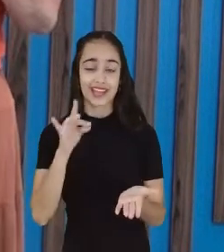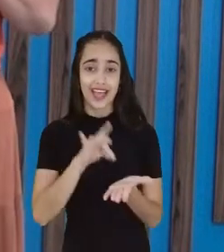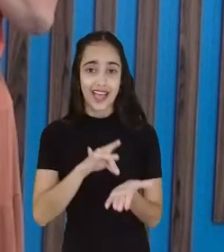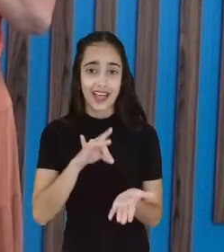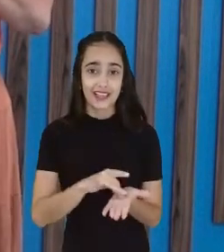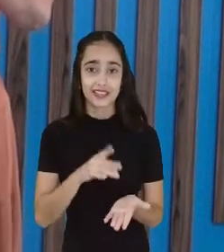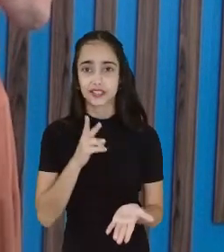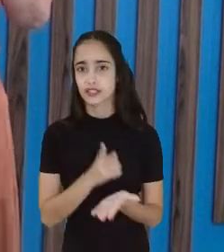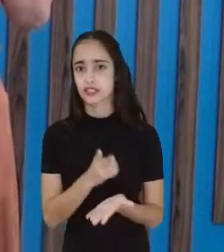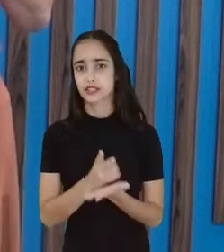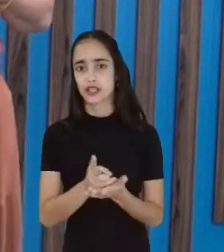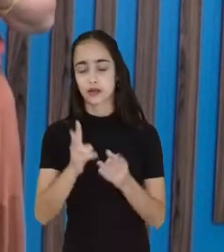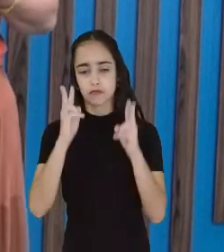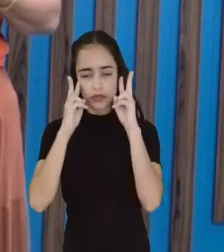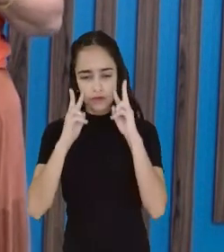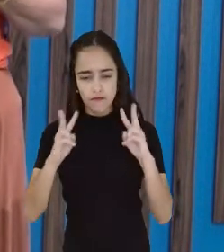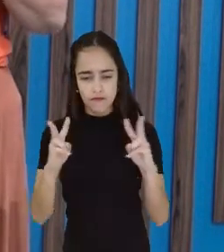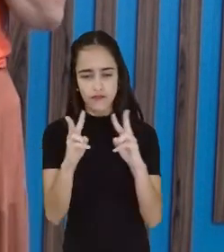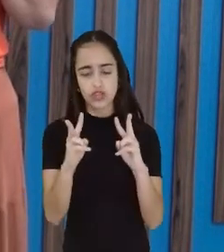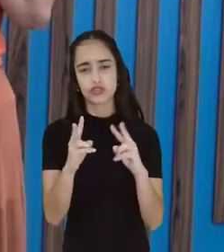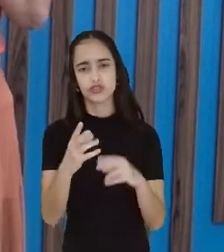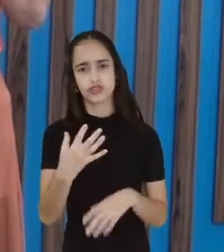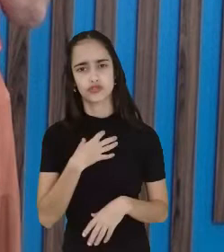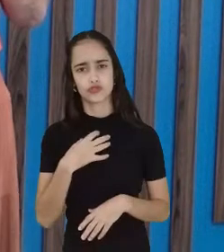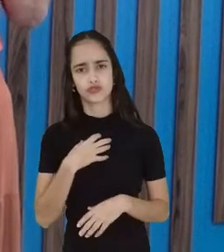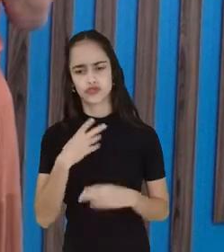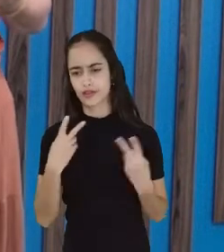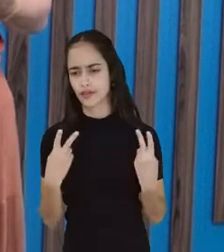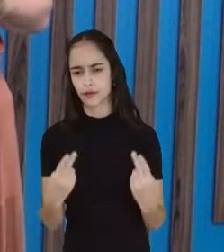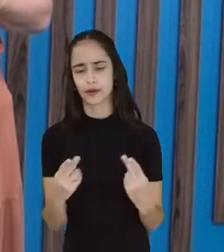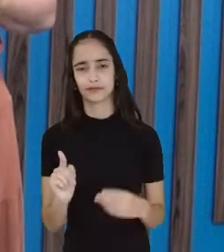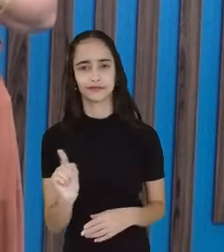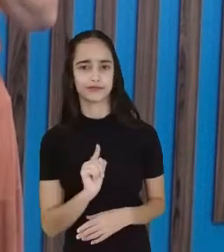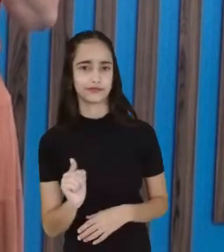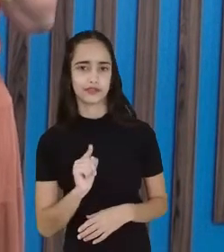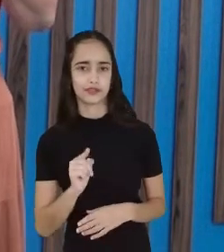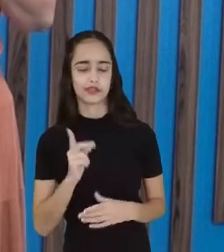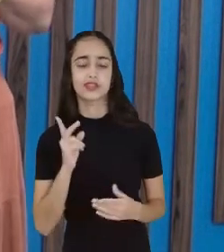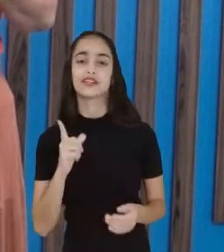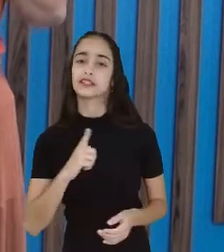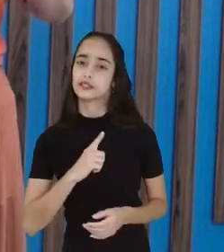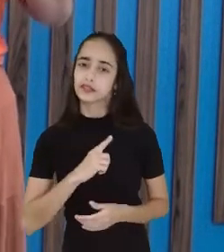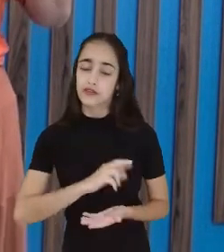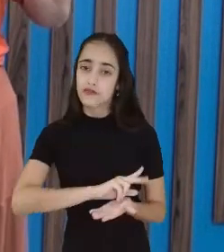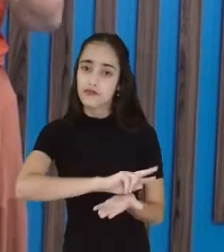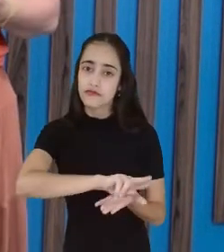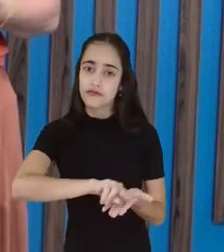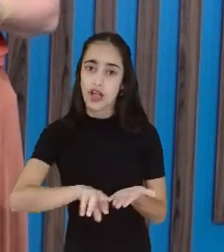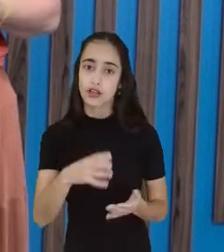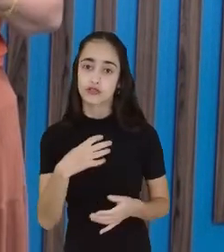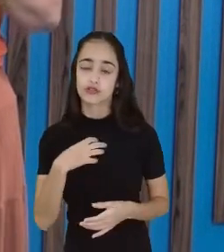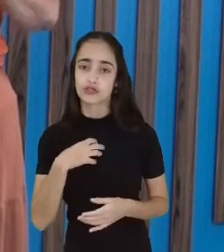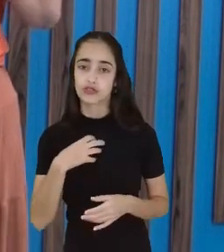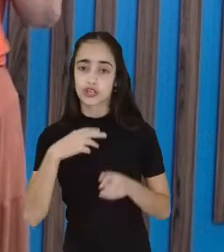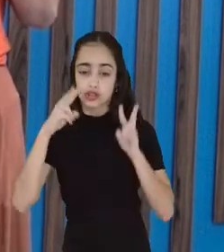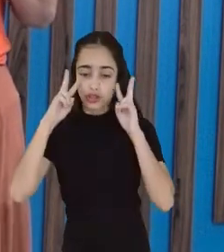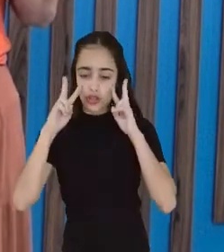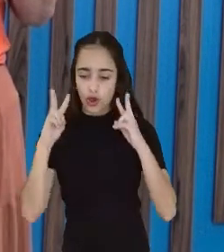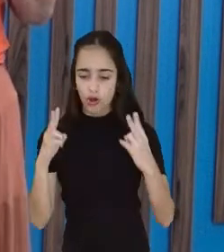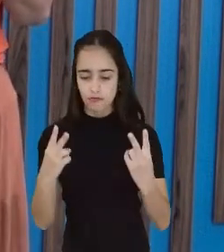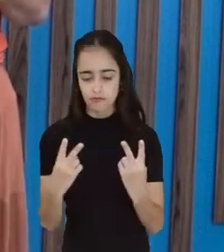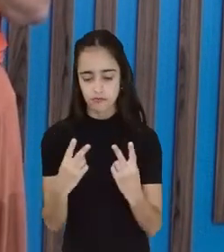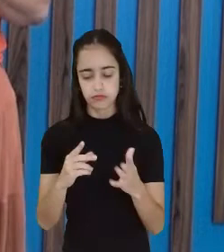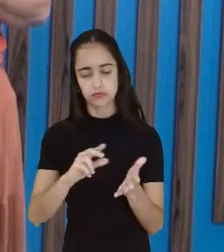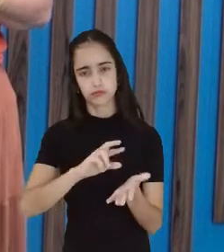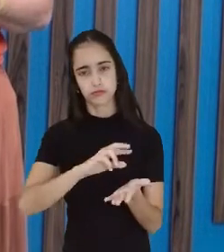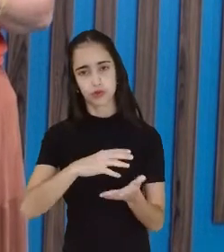sempre vista da mesma forma existem muitas formas de se olhar o mundo de se olhar o corpo Então é isso que